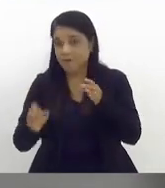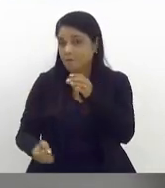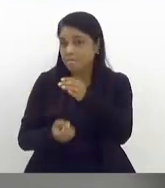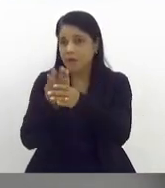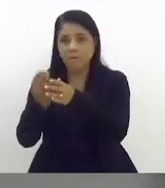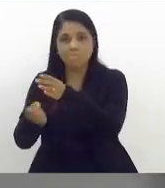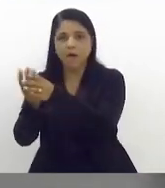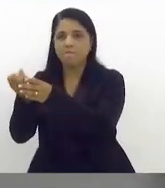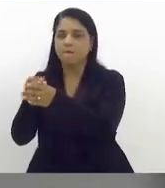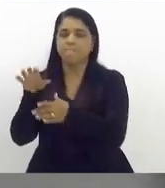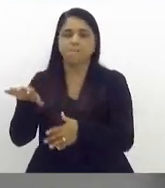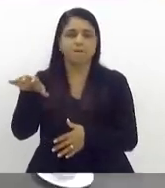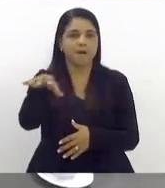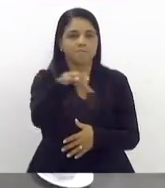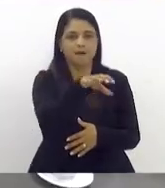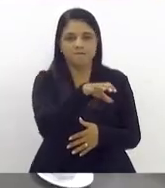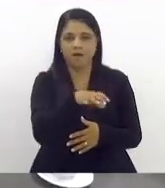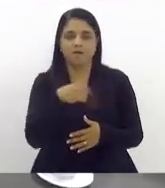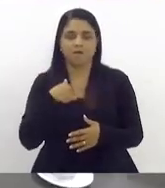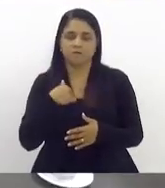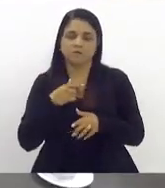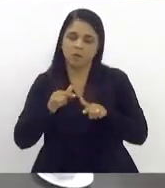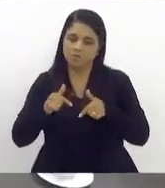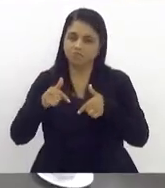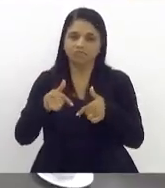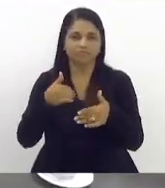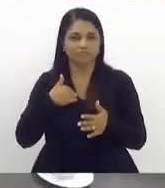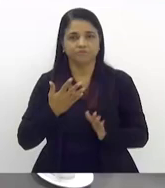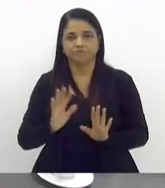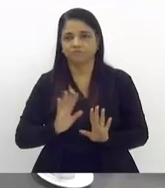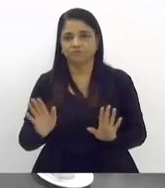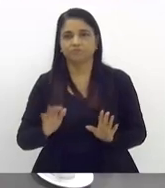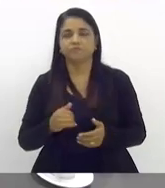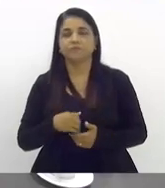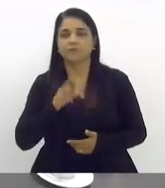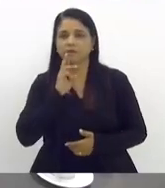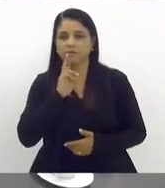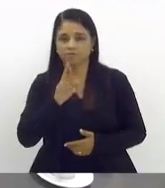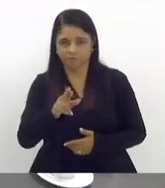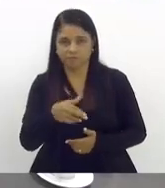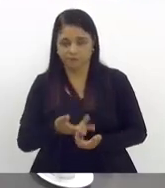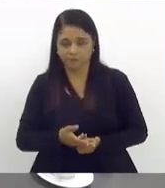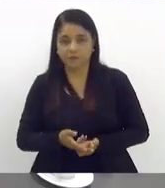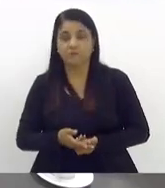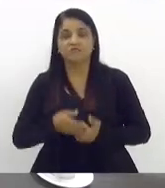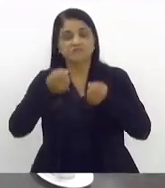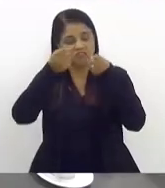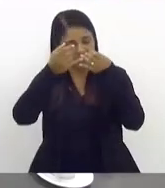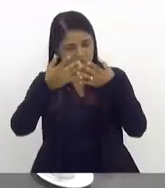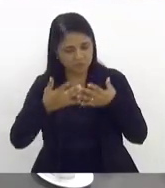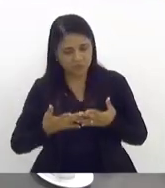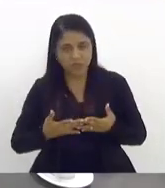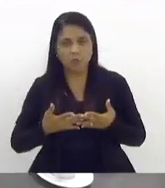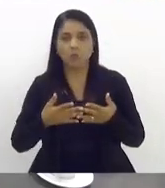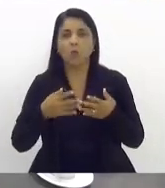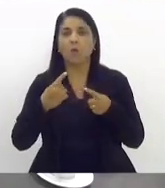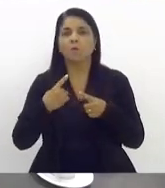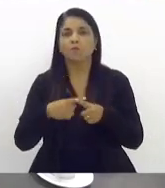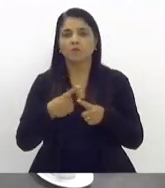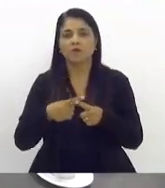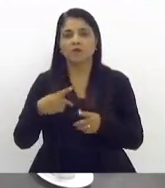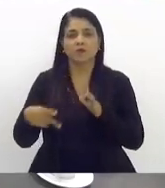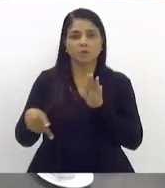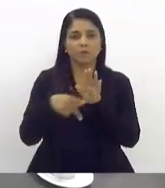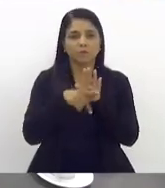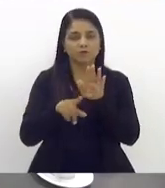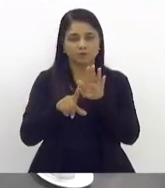nosso posicionamento. Acho que sobre a questão processual, acho que já está explicado e superado o porquê que o projeto não